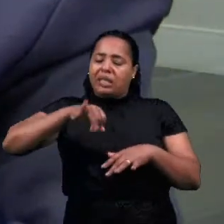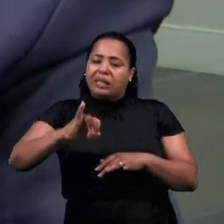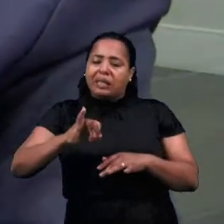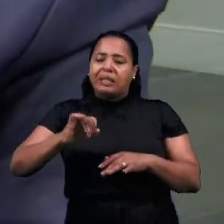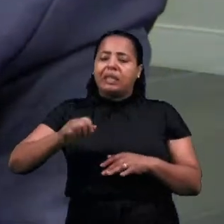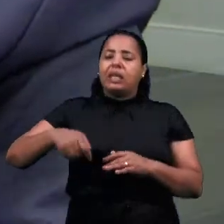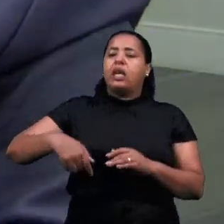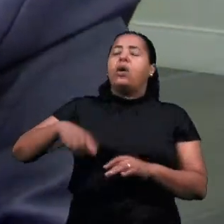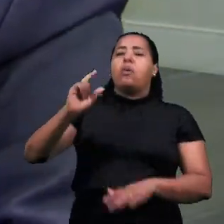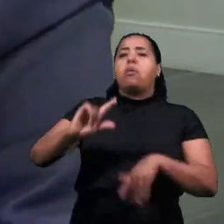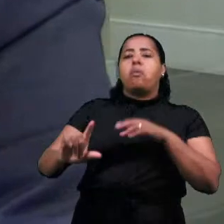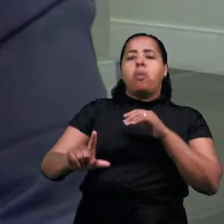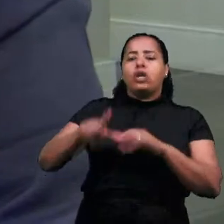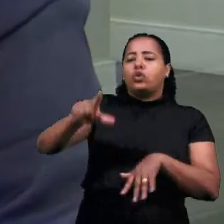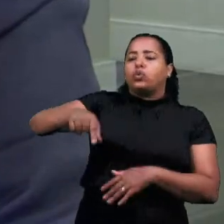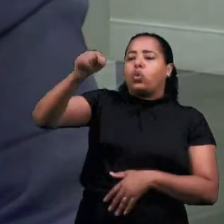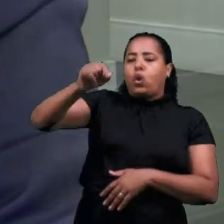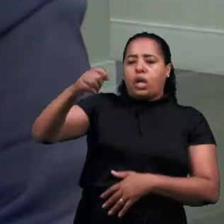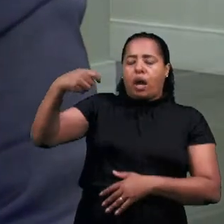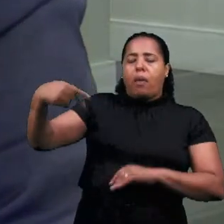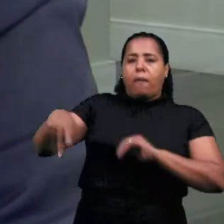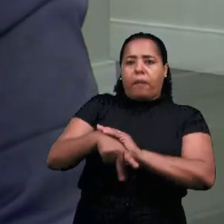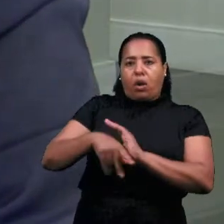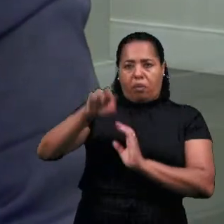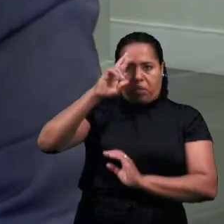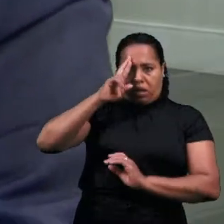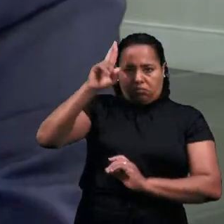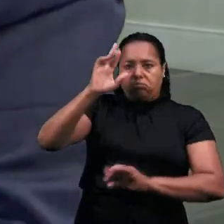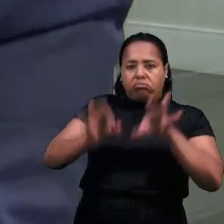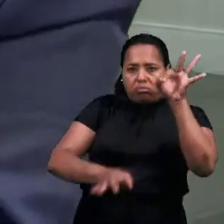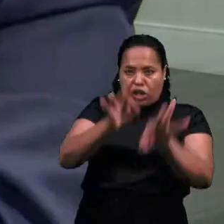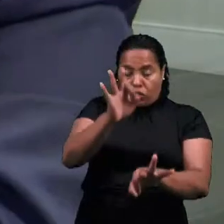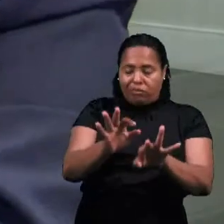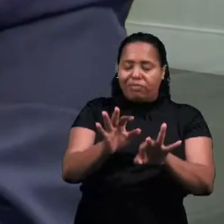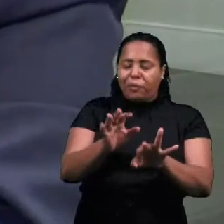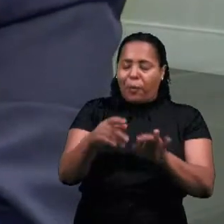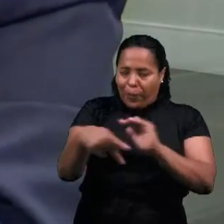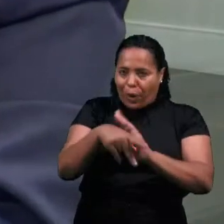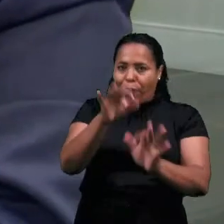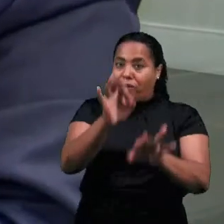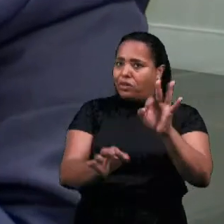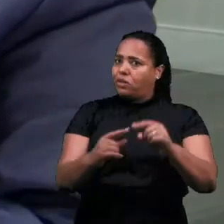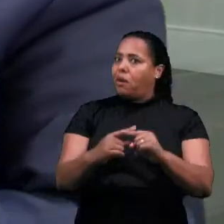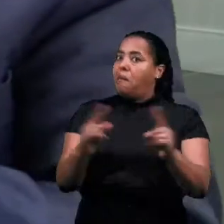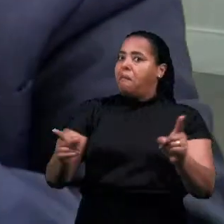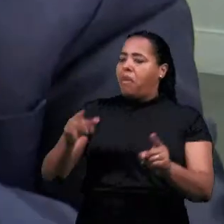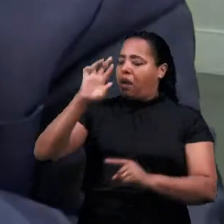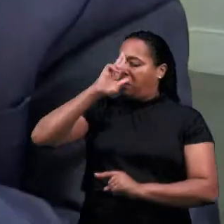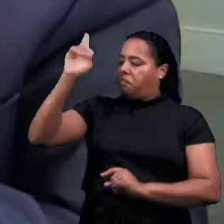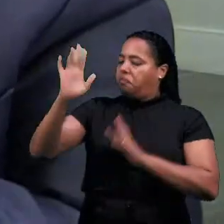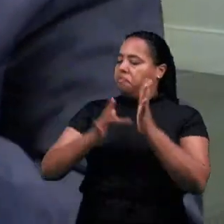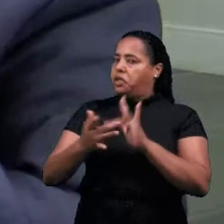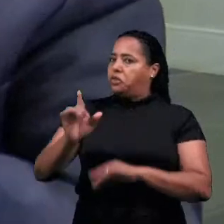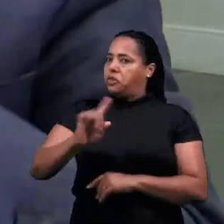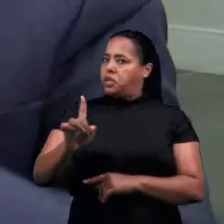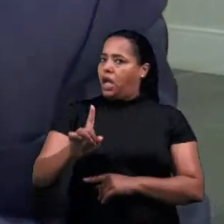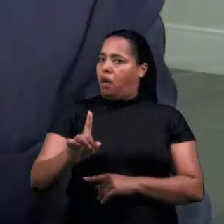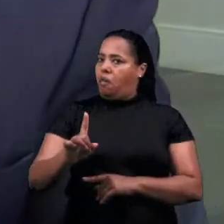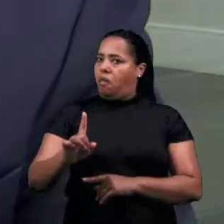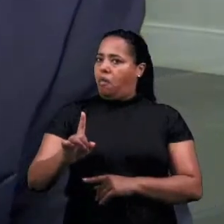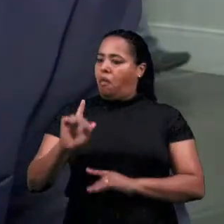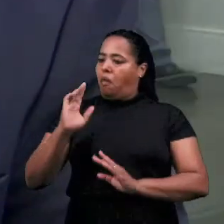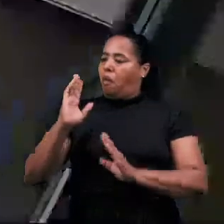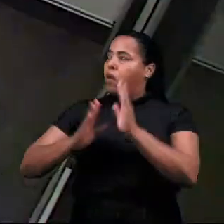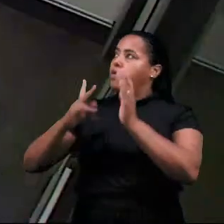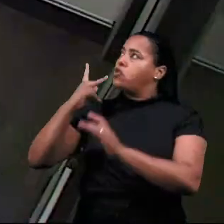da justiça. Já o Senhor Jesus, não. Ele, ao mesmo tempo, advoga diante do